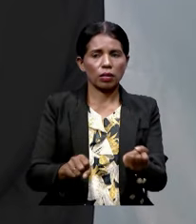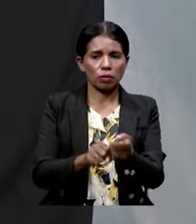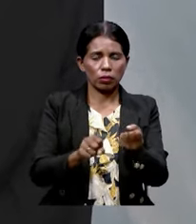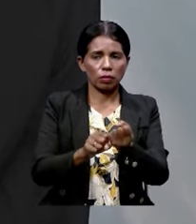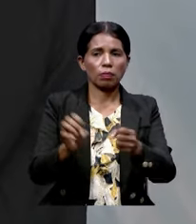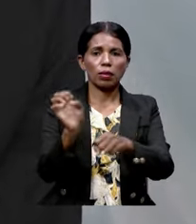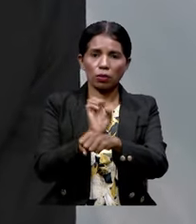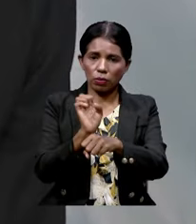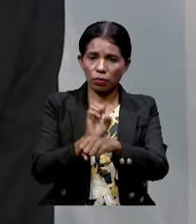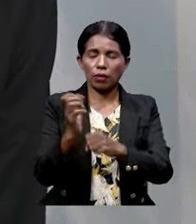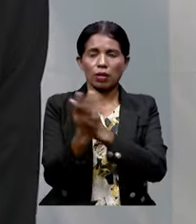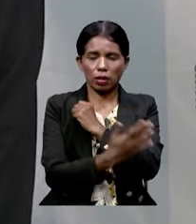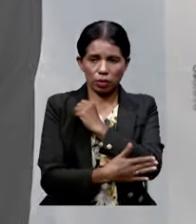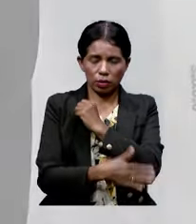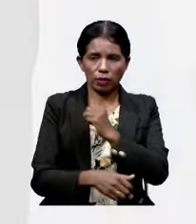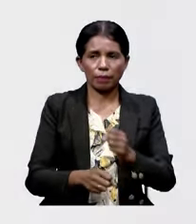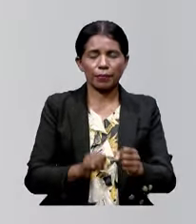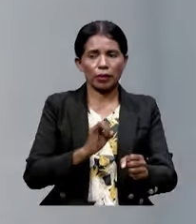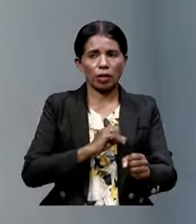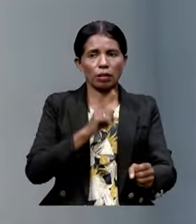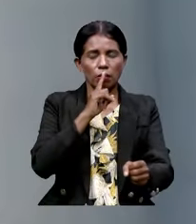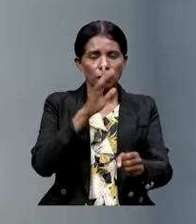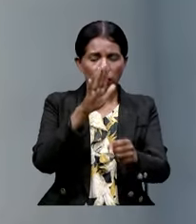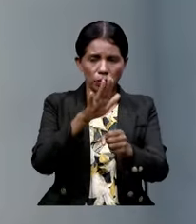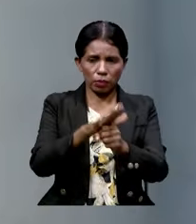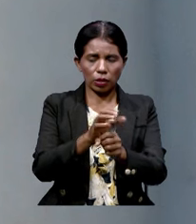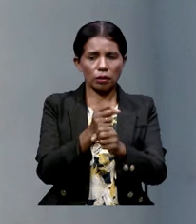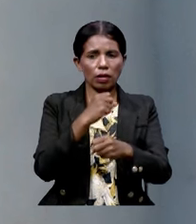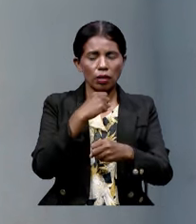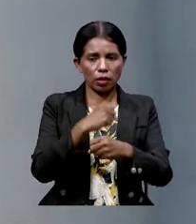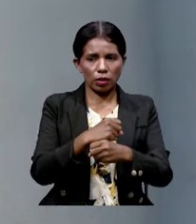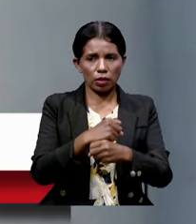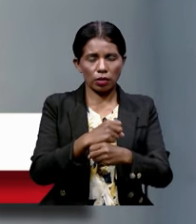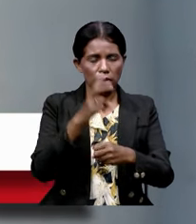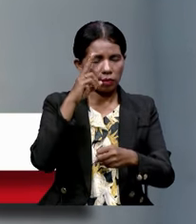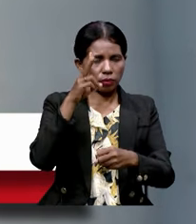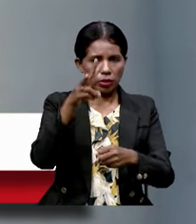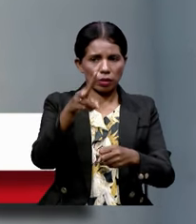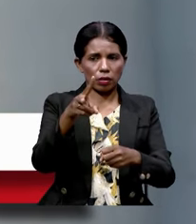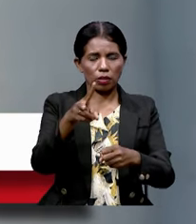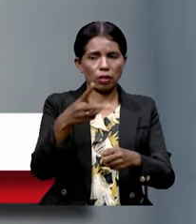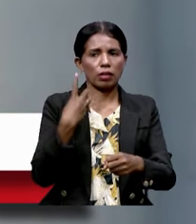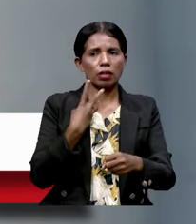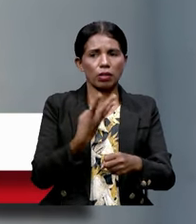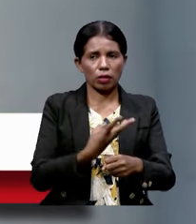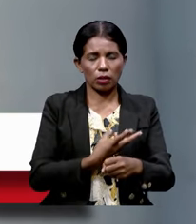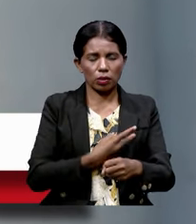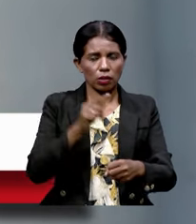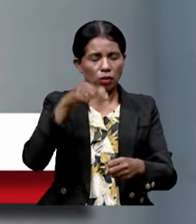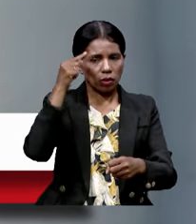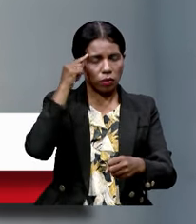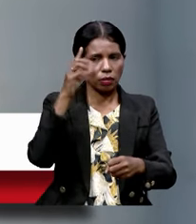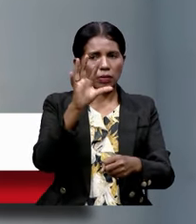nação. How compromete teves a tu realiza visão nebe, italiano, governo